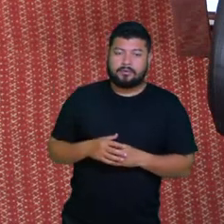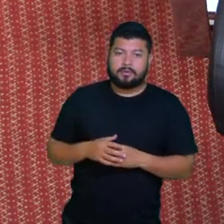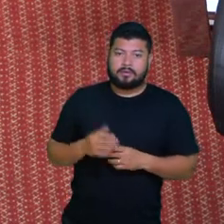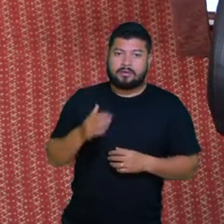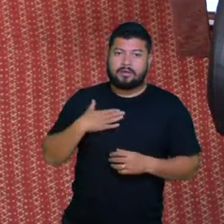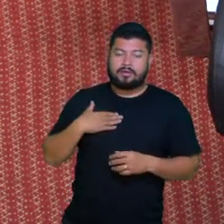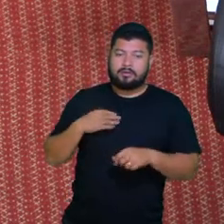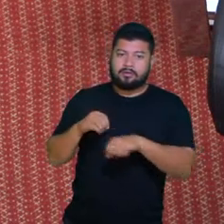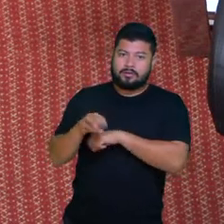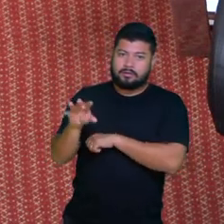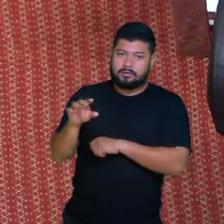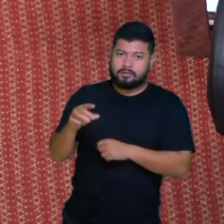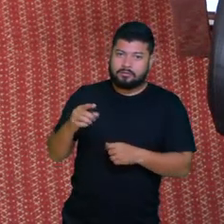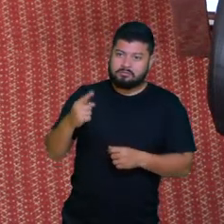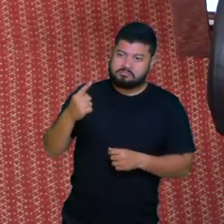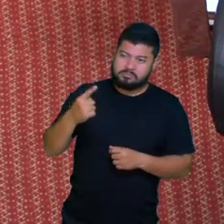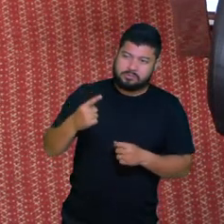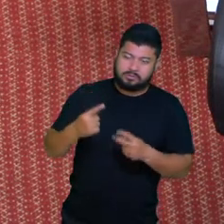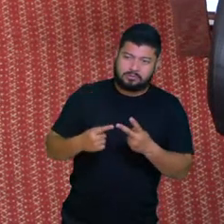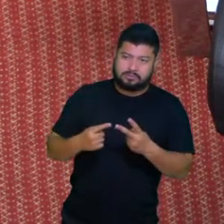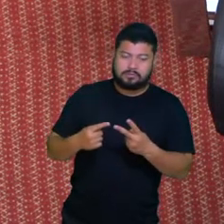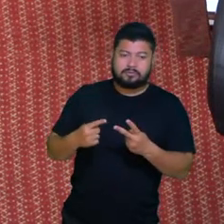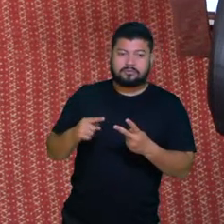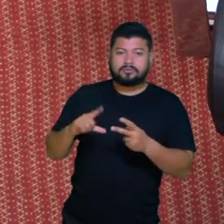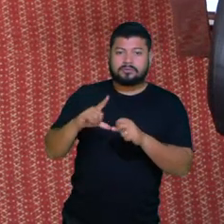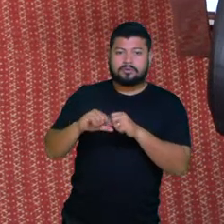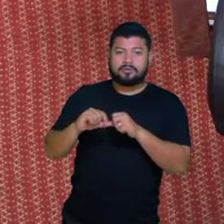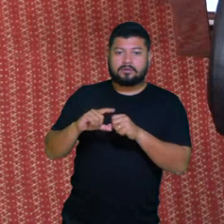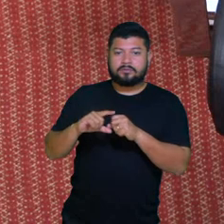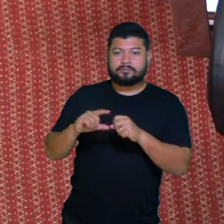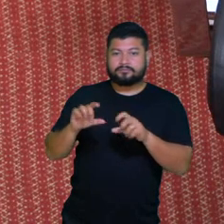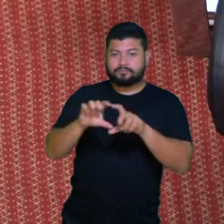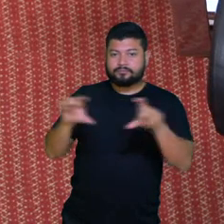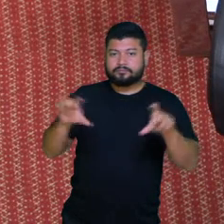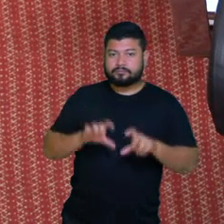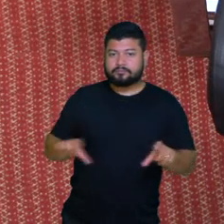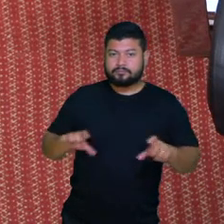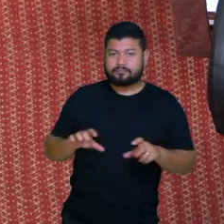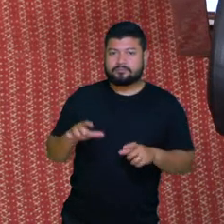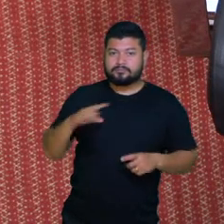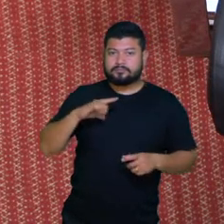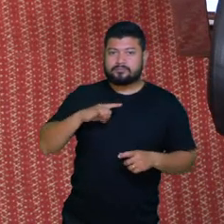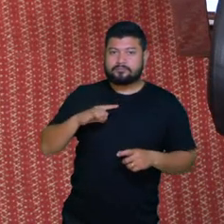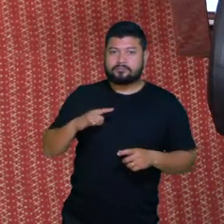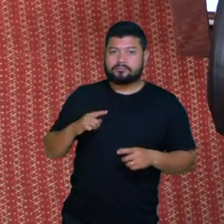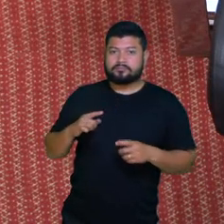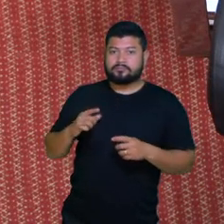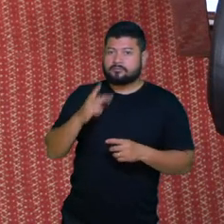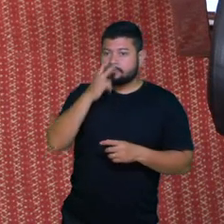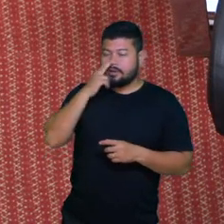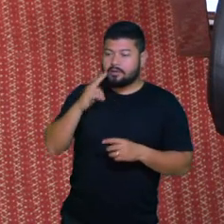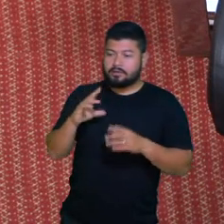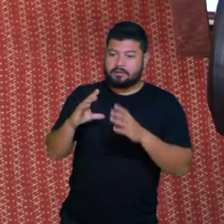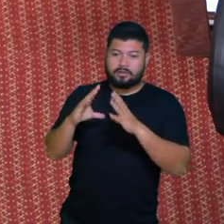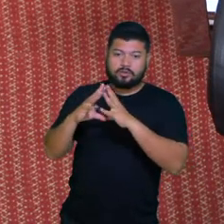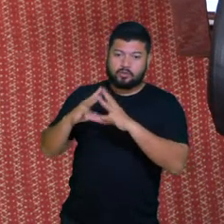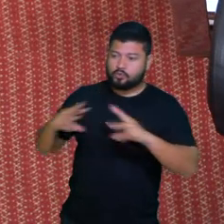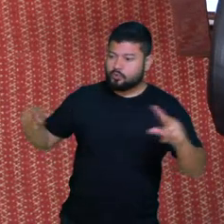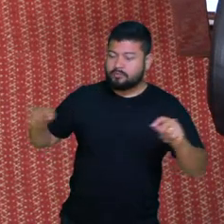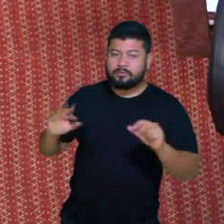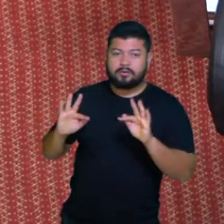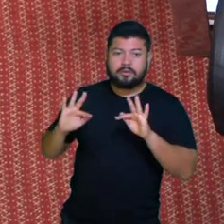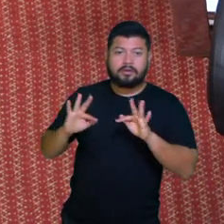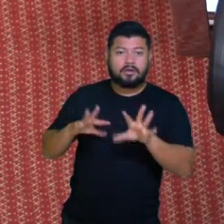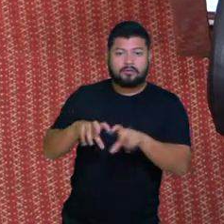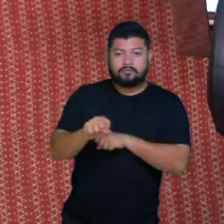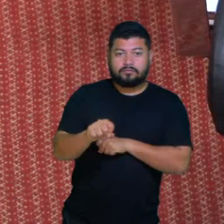recordo se é o primeiro segundo item que tem eminente apagão na formação e eu penso que